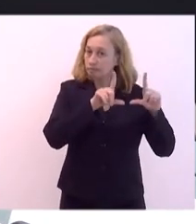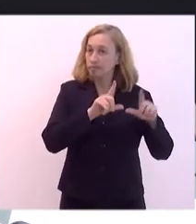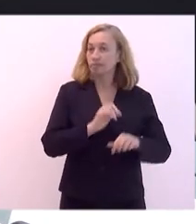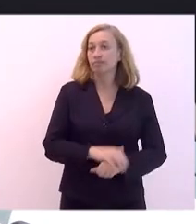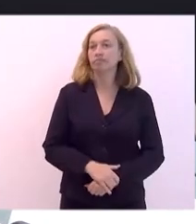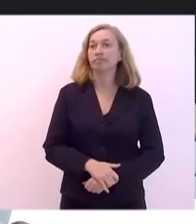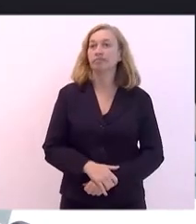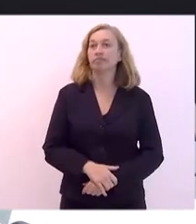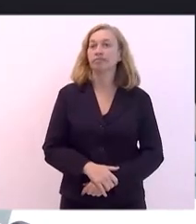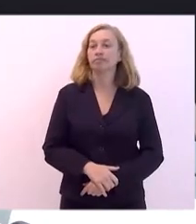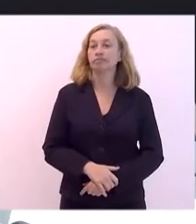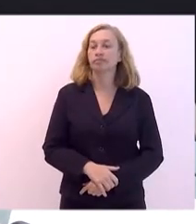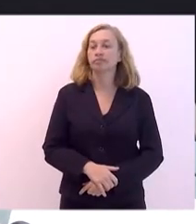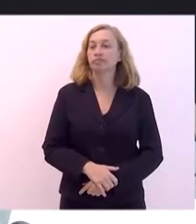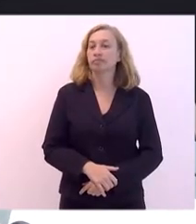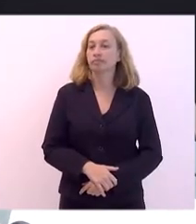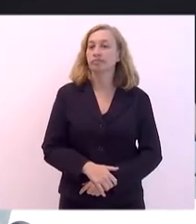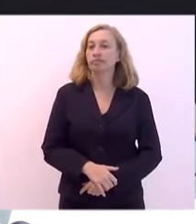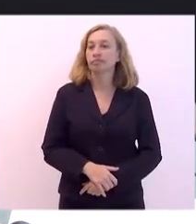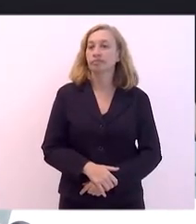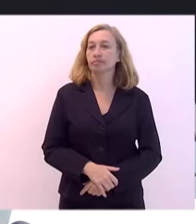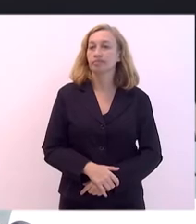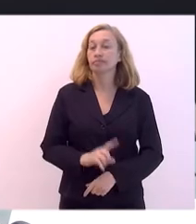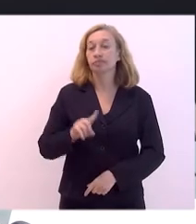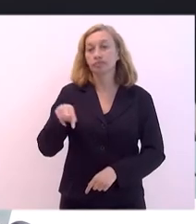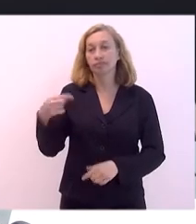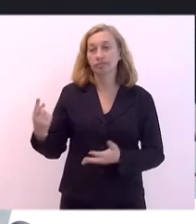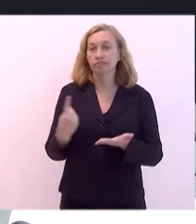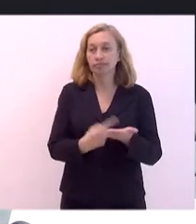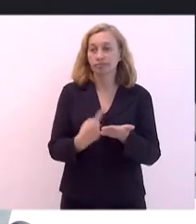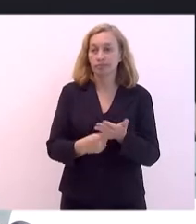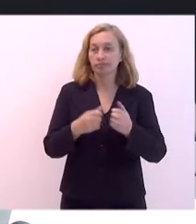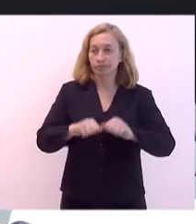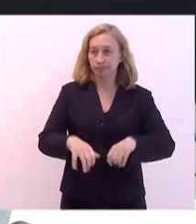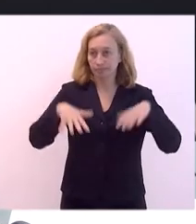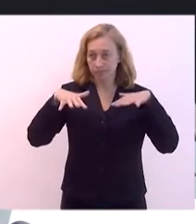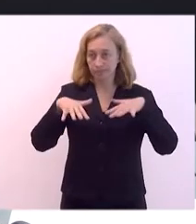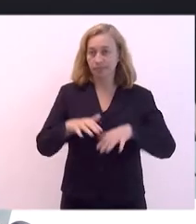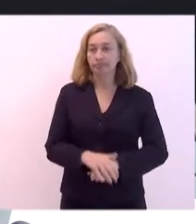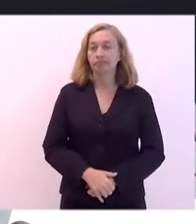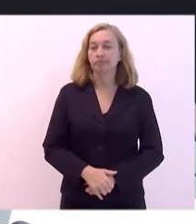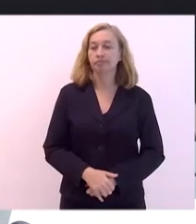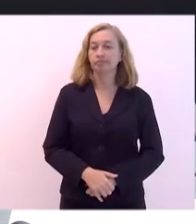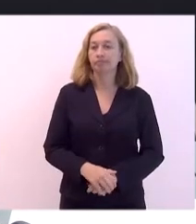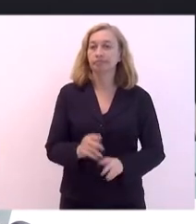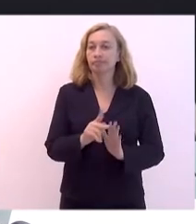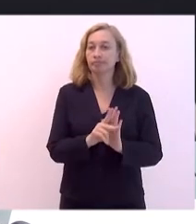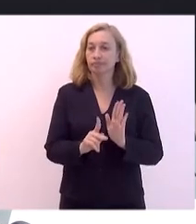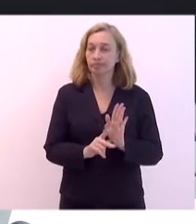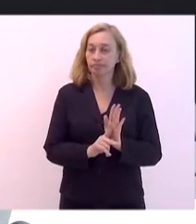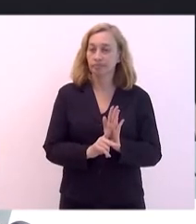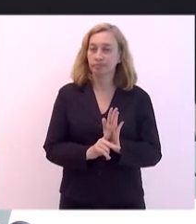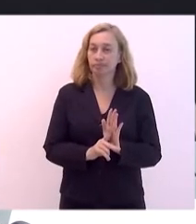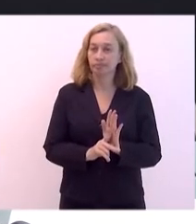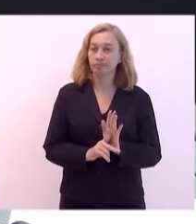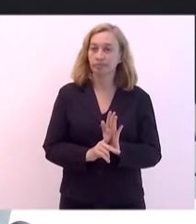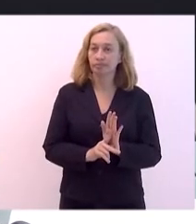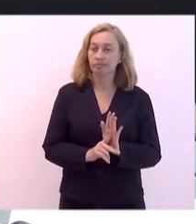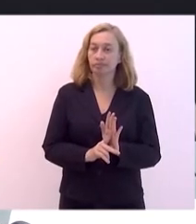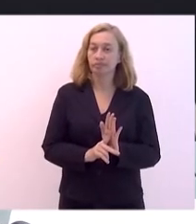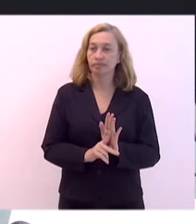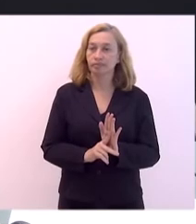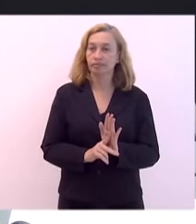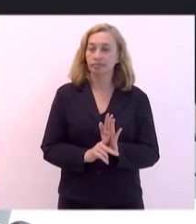depois de um grande acordo em plenário, sobre o projeto da